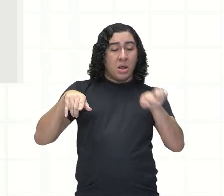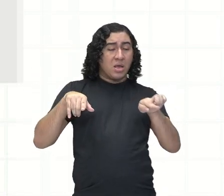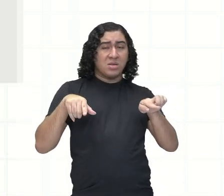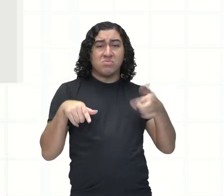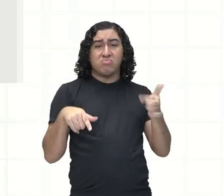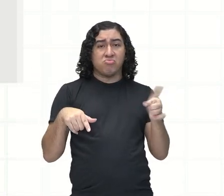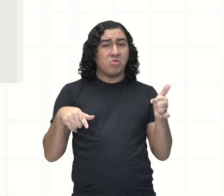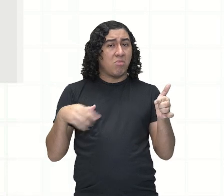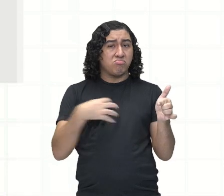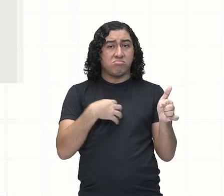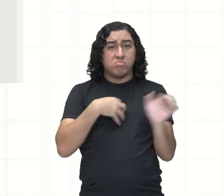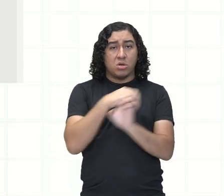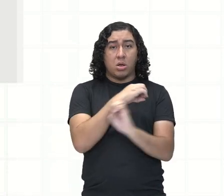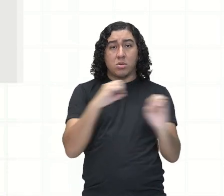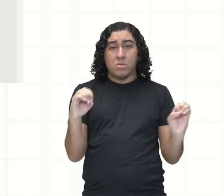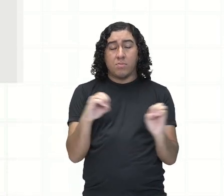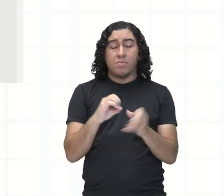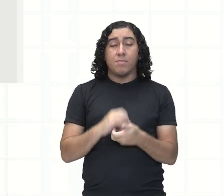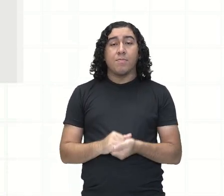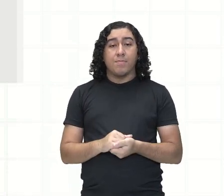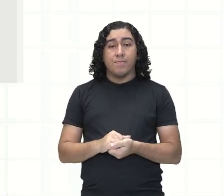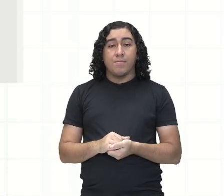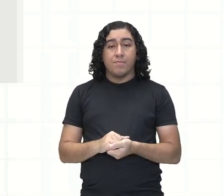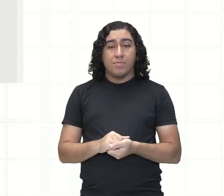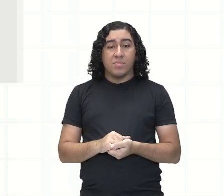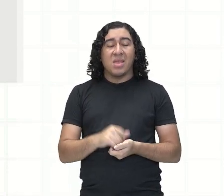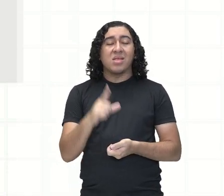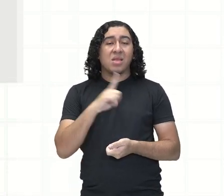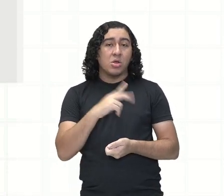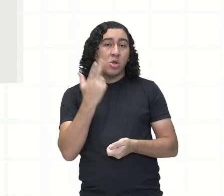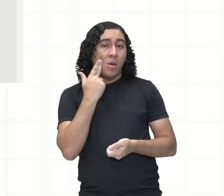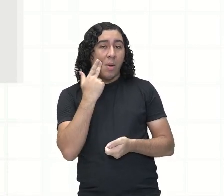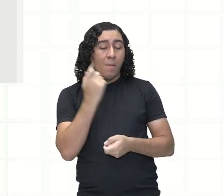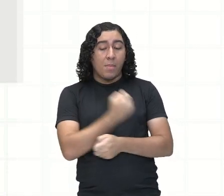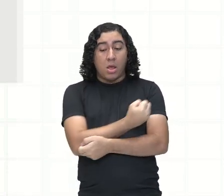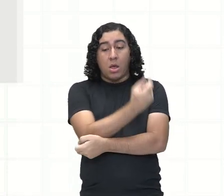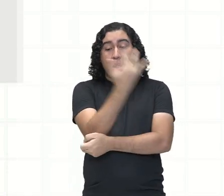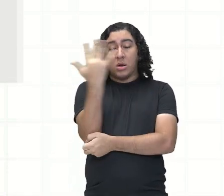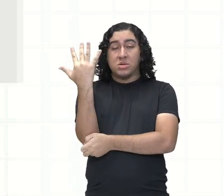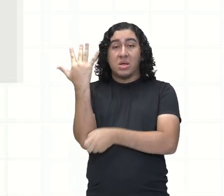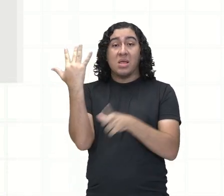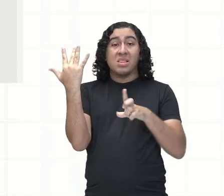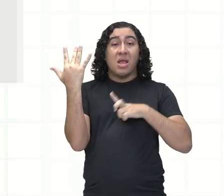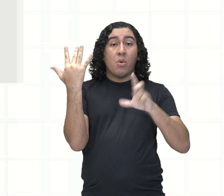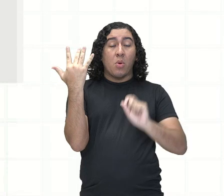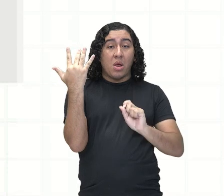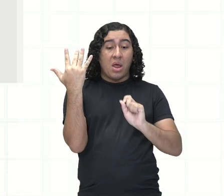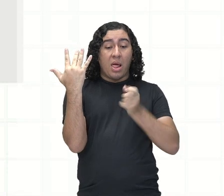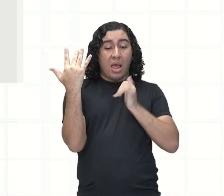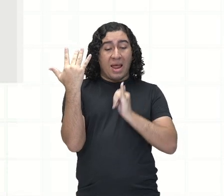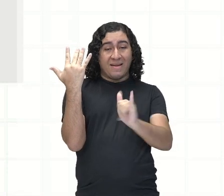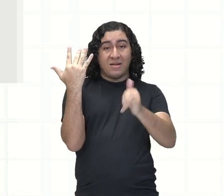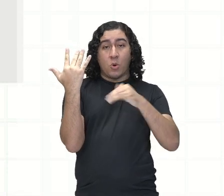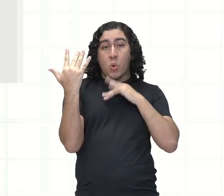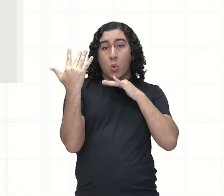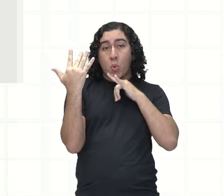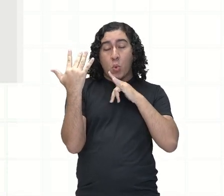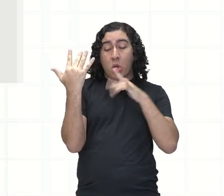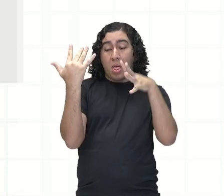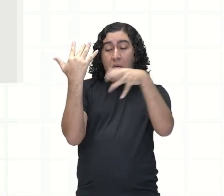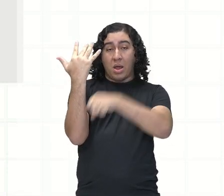é afetada. Então, é muito comum em plantas que liberam substâncias tóxicas, né, e